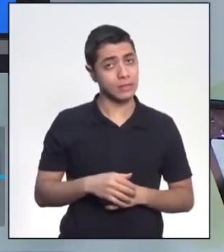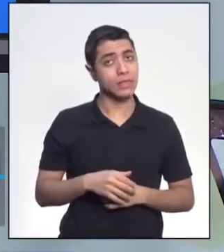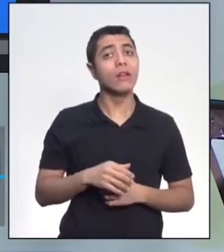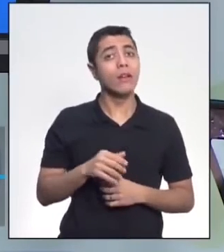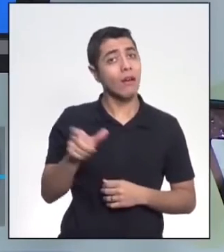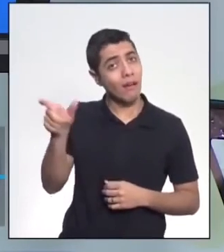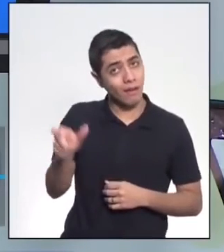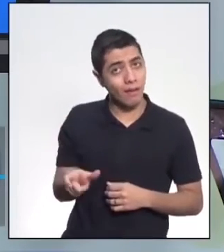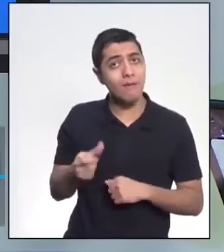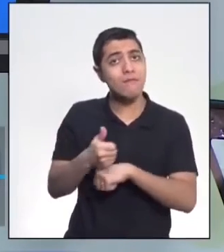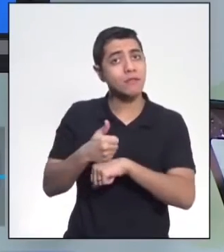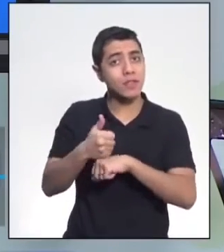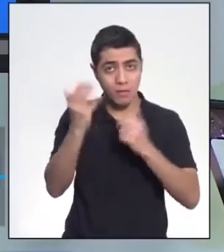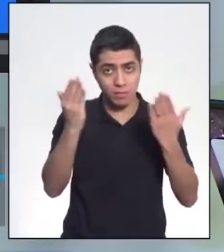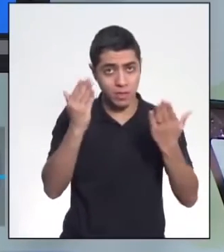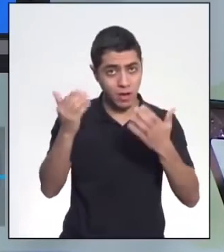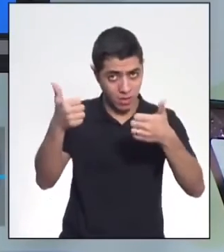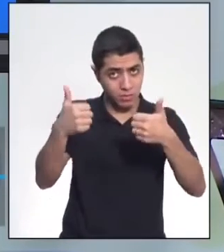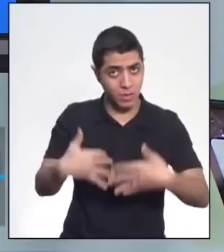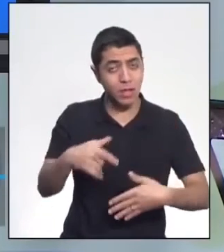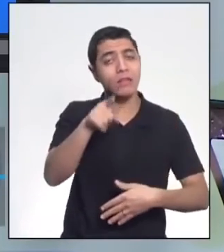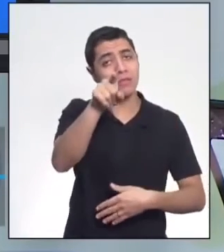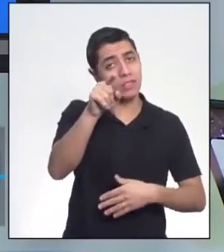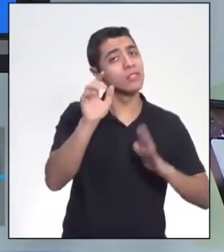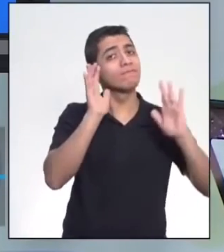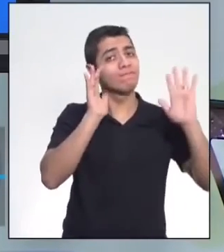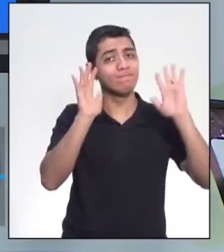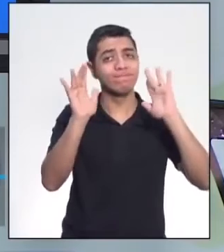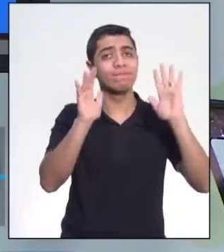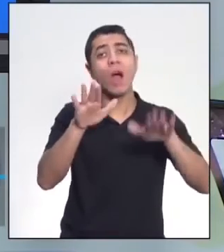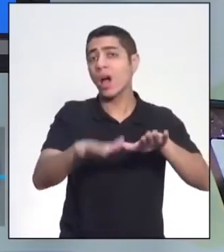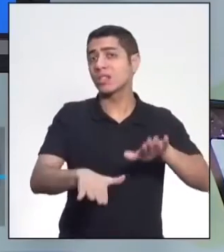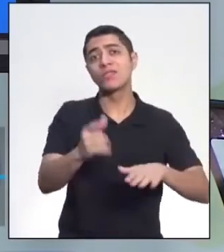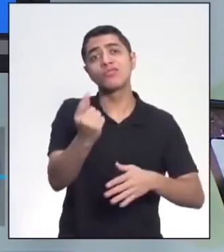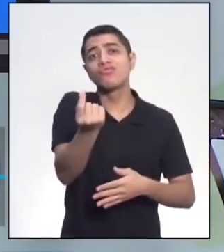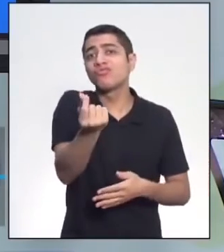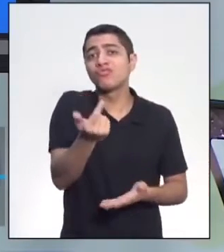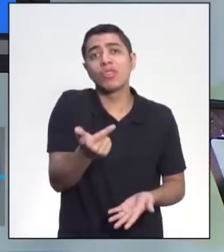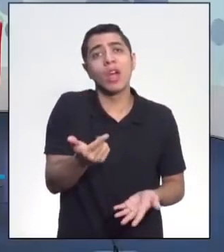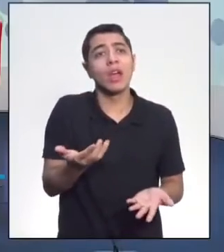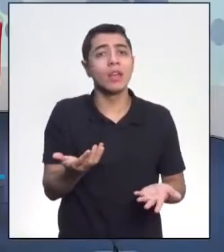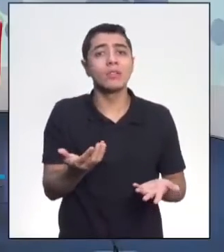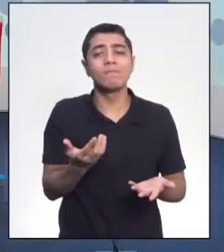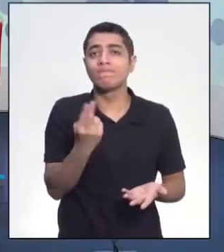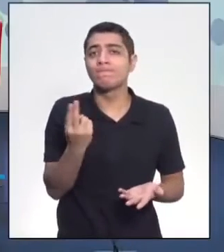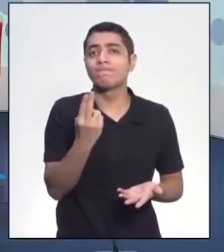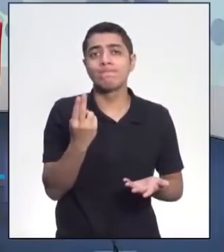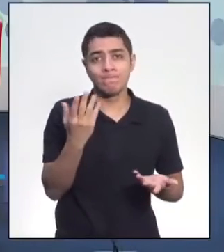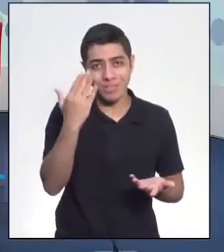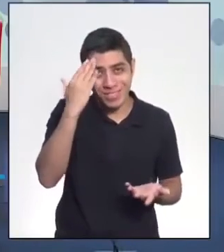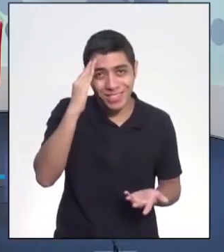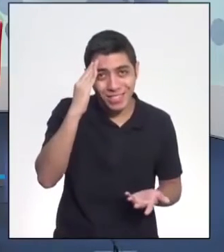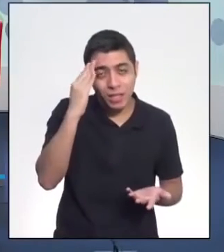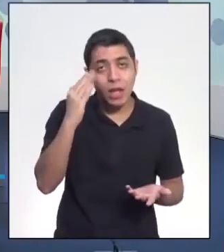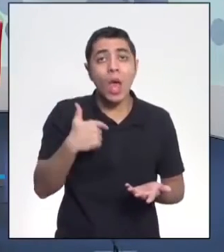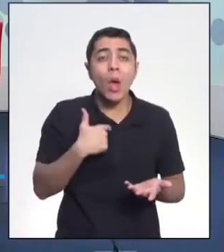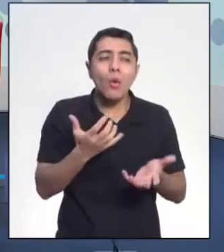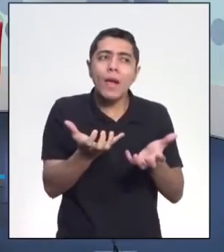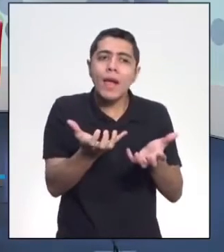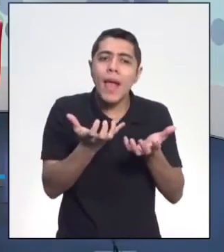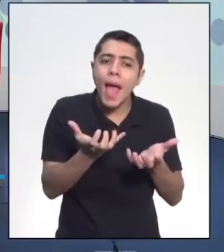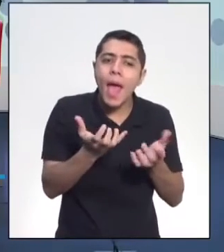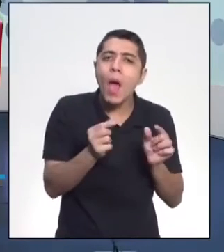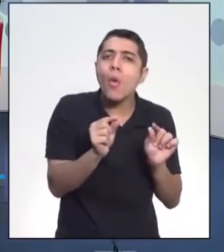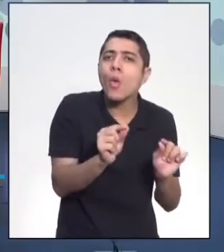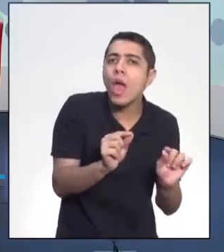tem as condições naquele momento. Isso. E na realidade refletir sobre o que a gente quer, né, é importantíssimo. Porque, de